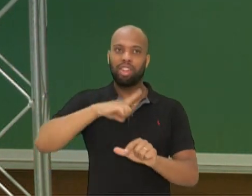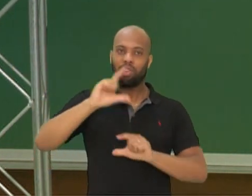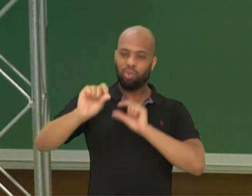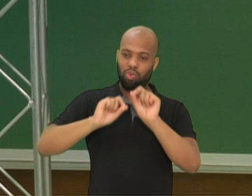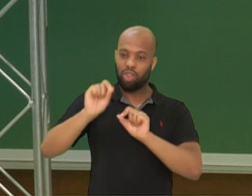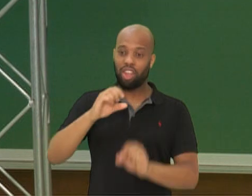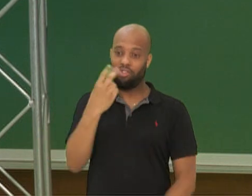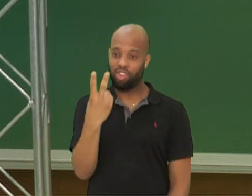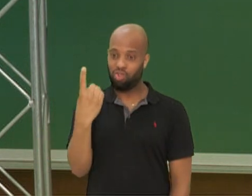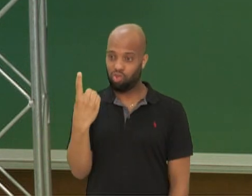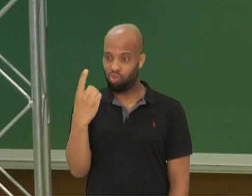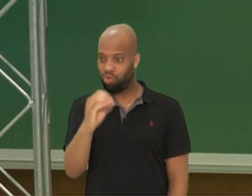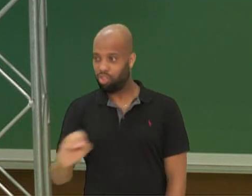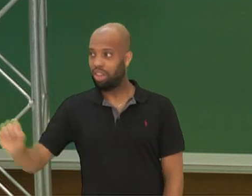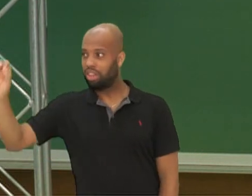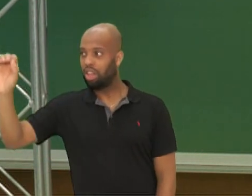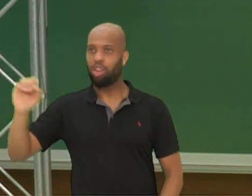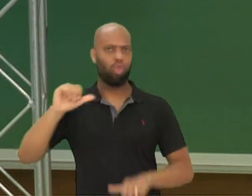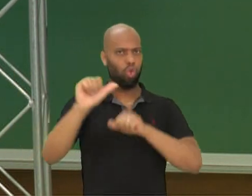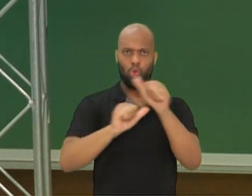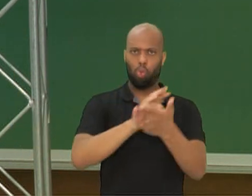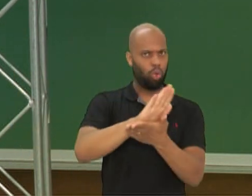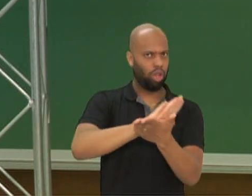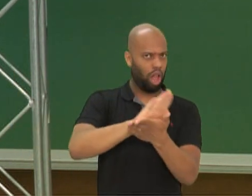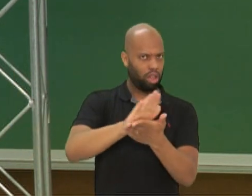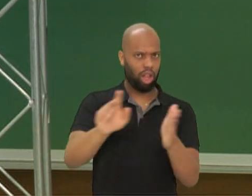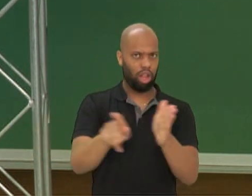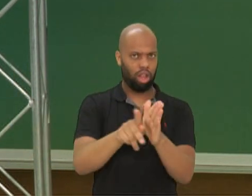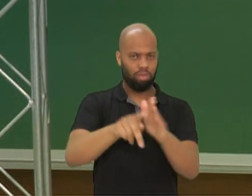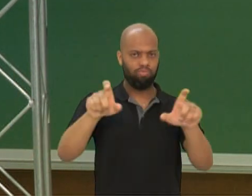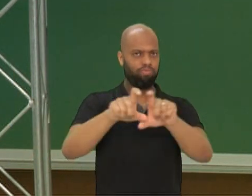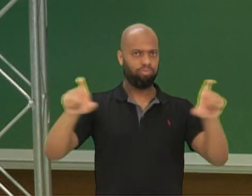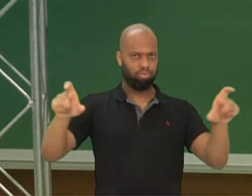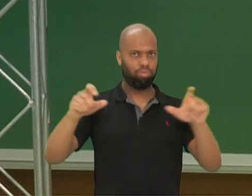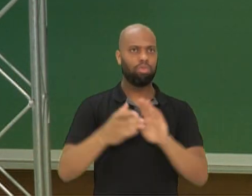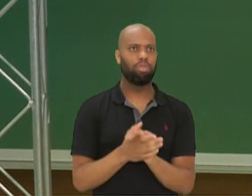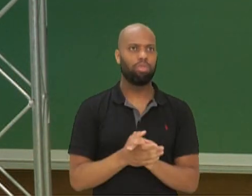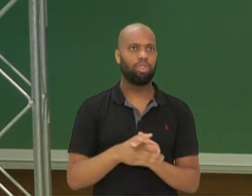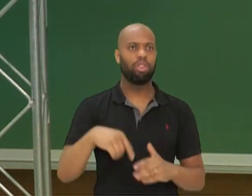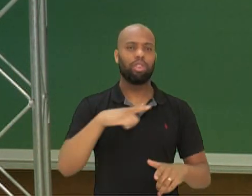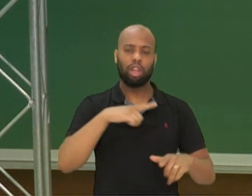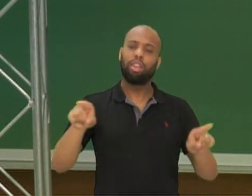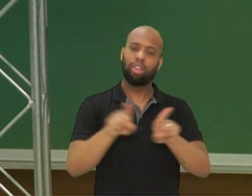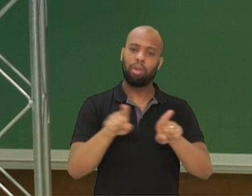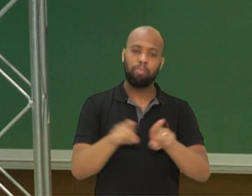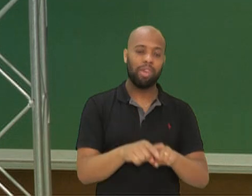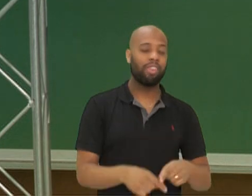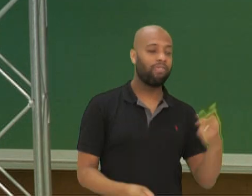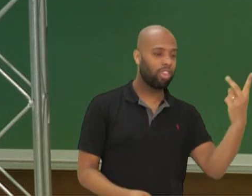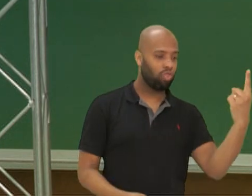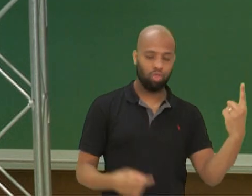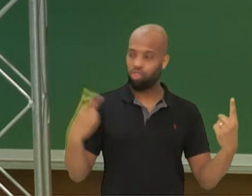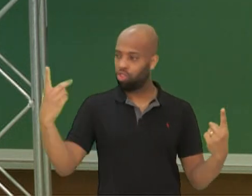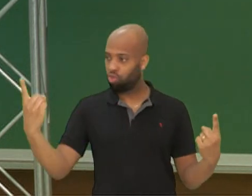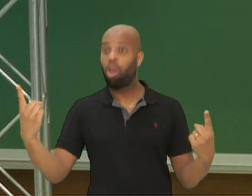equação somando. 0 mais 5 são 5, então a resposta do exercício, x igual a